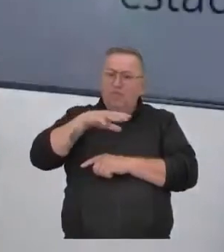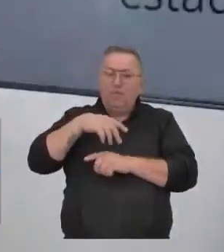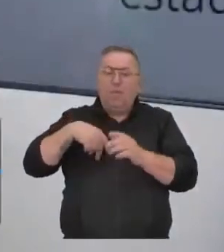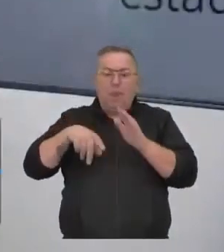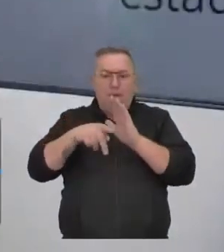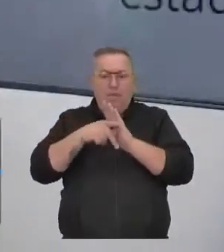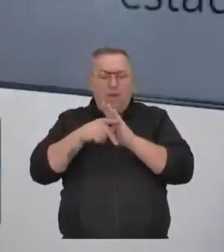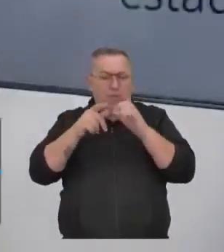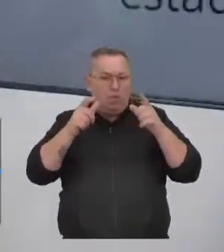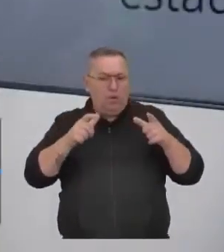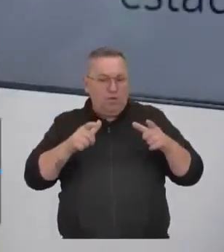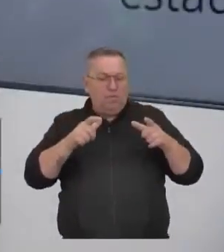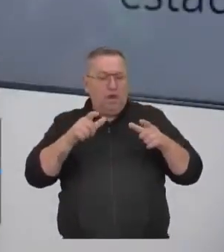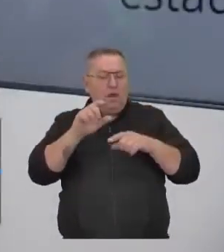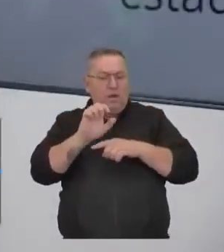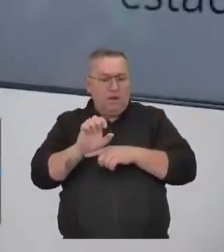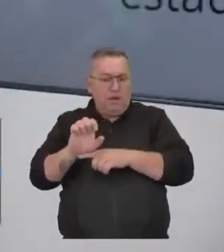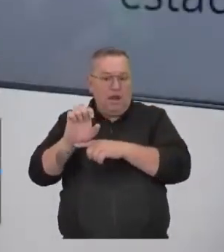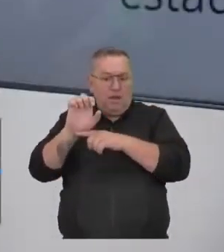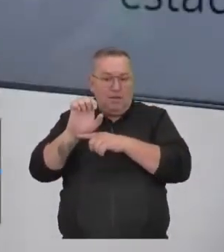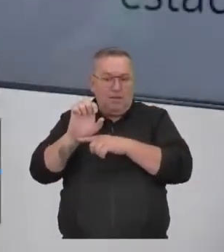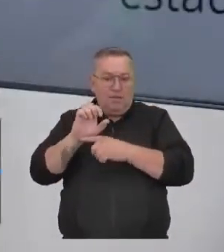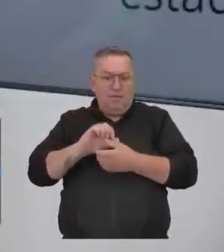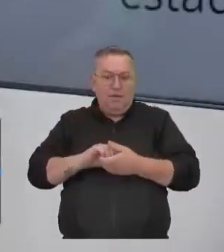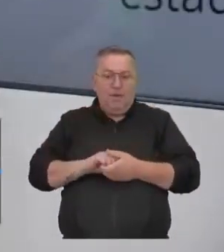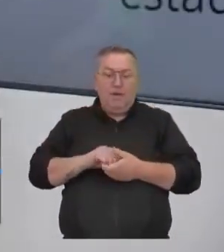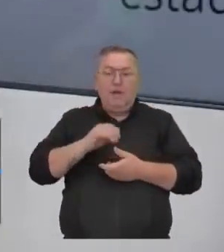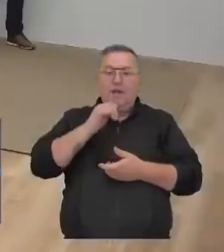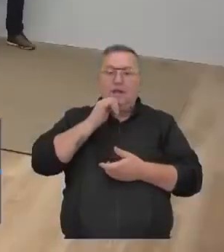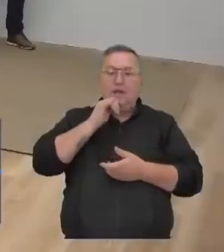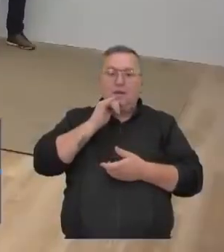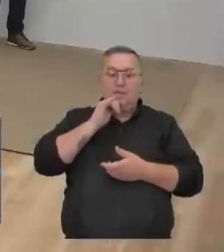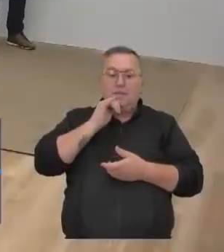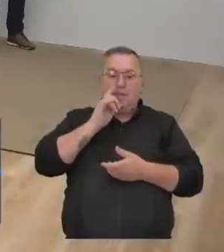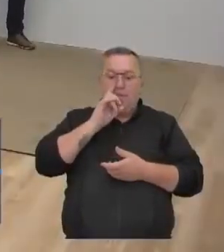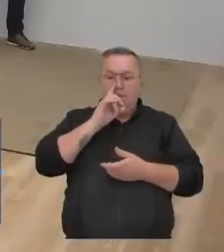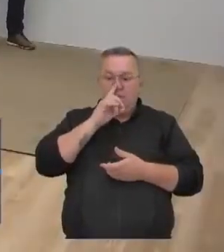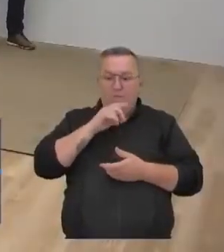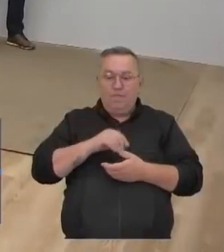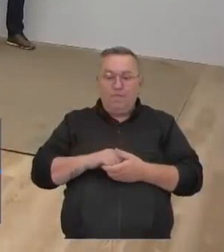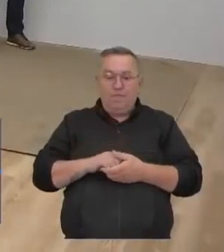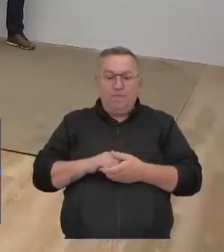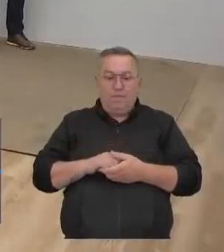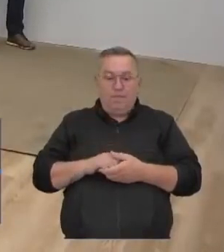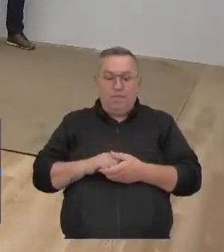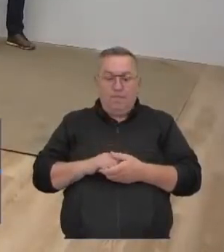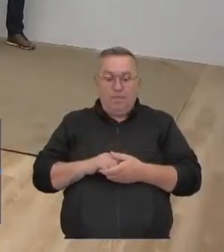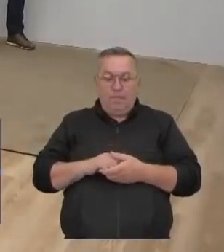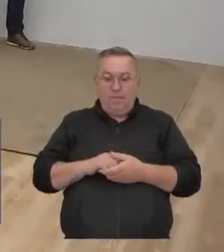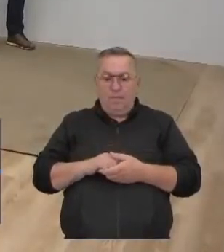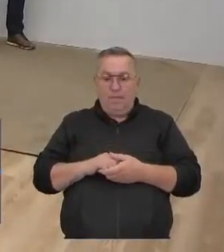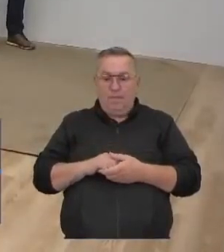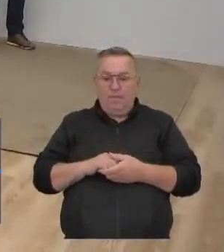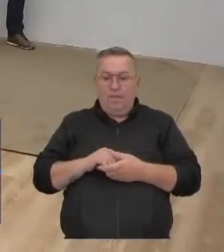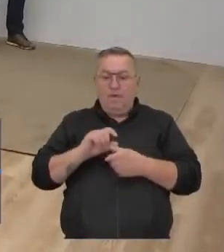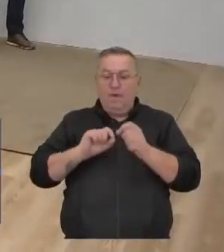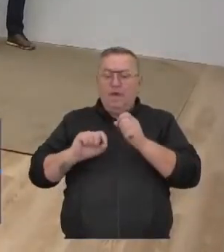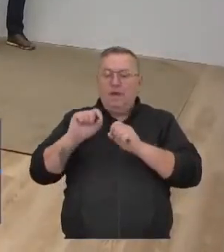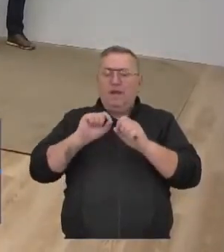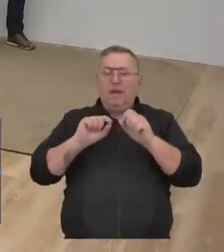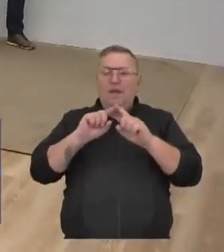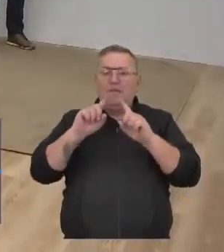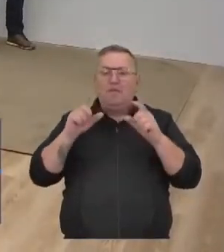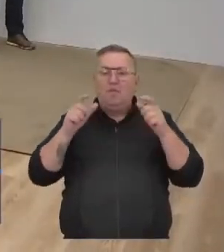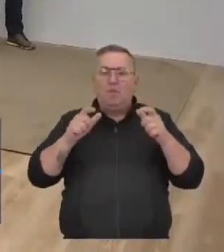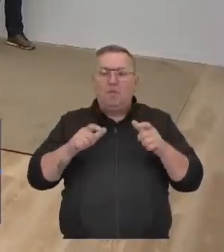esse território. Exatamente. Então, nós vamos colocar lá, por exemplo, Protone, você pode colocar aí, os mares faz parte desse espaço, aí a gente tem